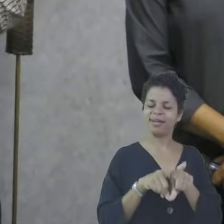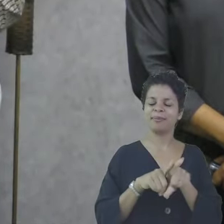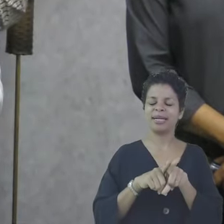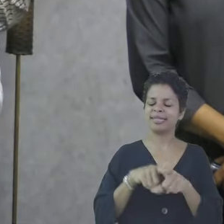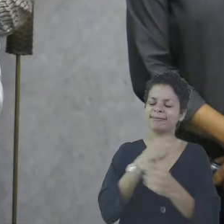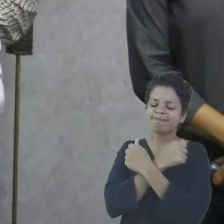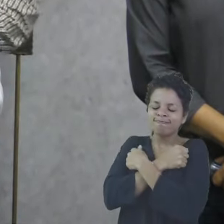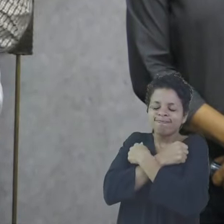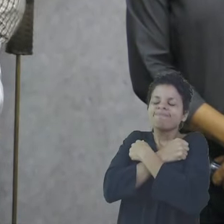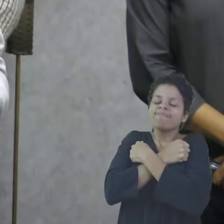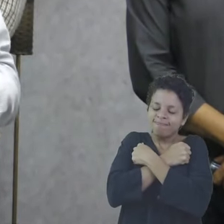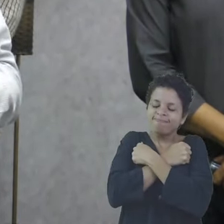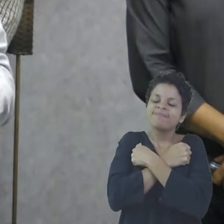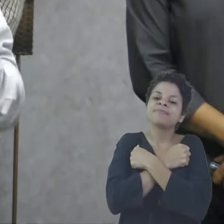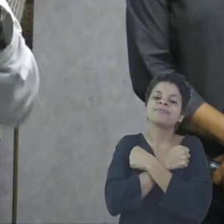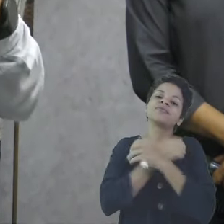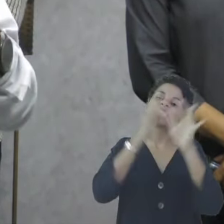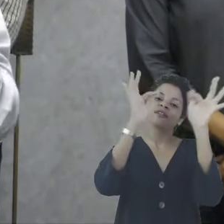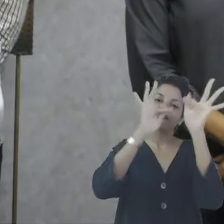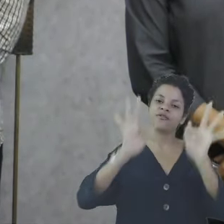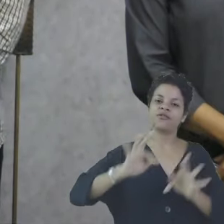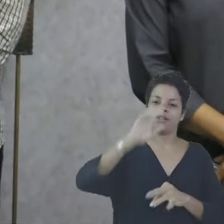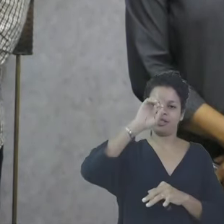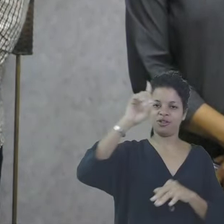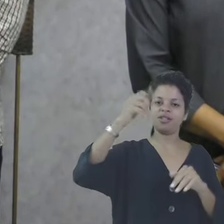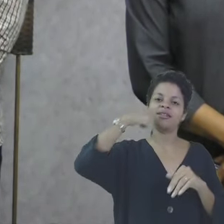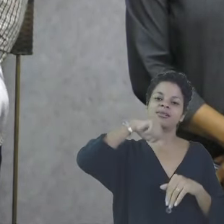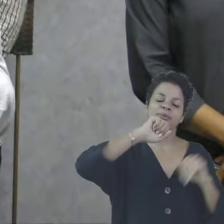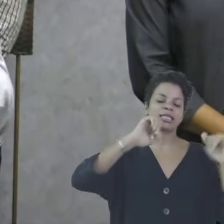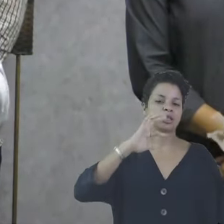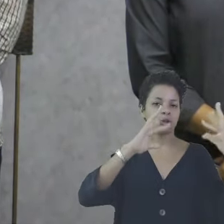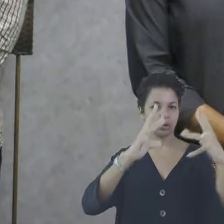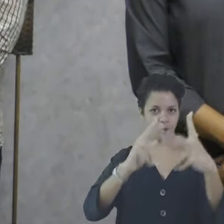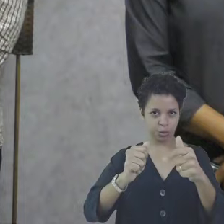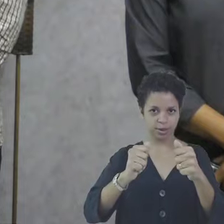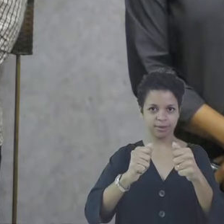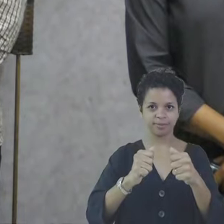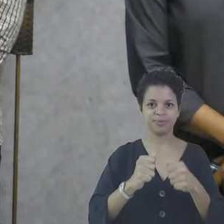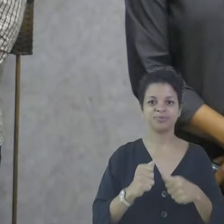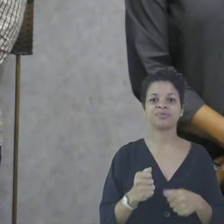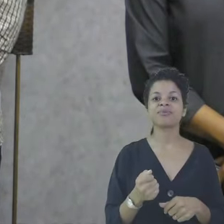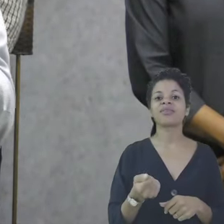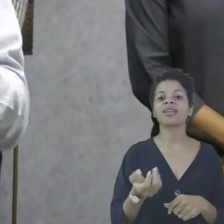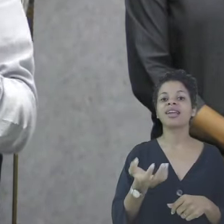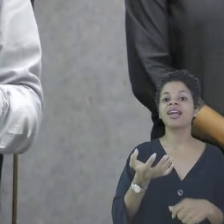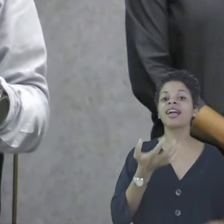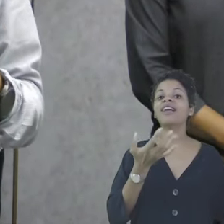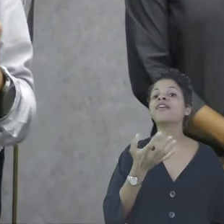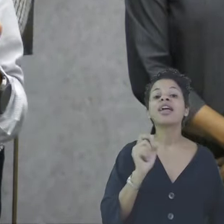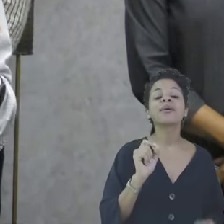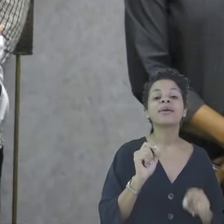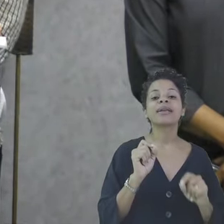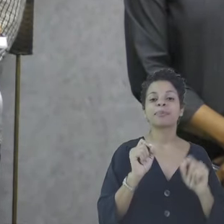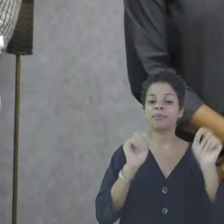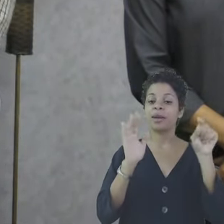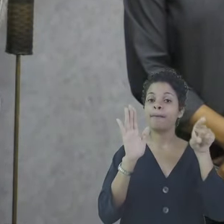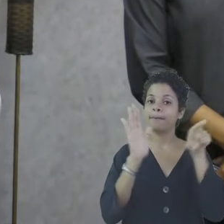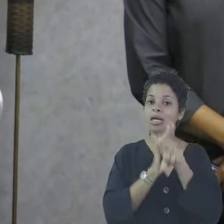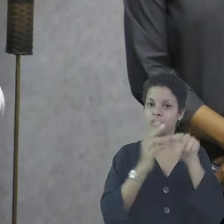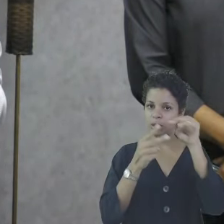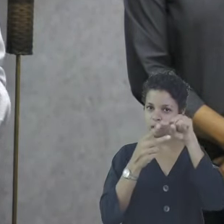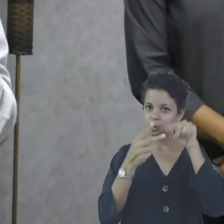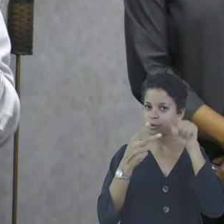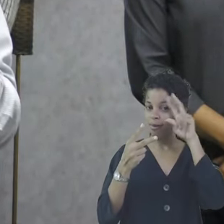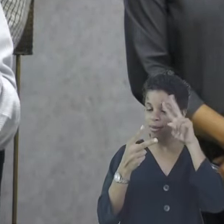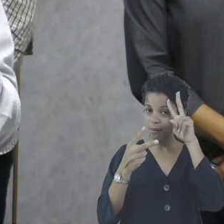também abraçada, tá bom? Um feliz Dia das Mães a todas. E eu queria só dar a resposta, a gente fez duas perguntas pelas